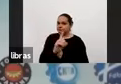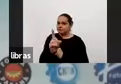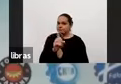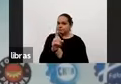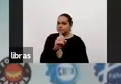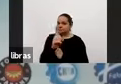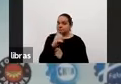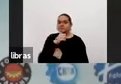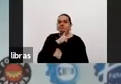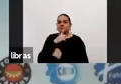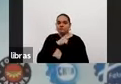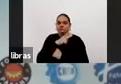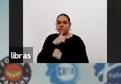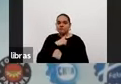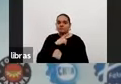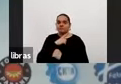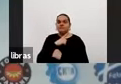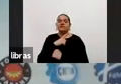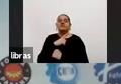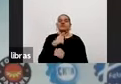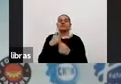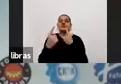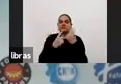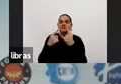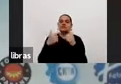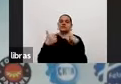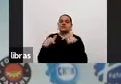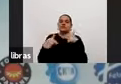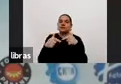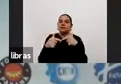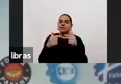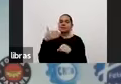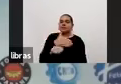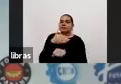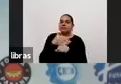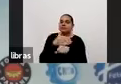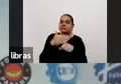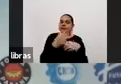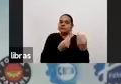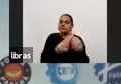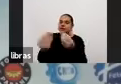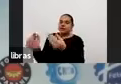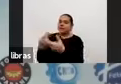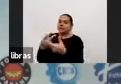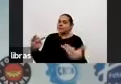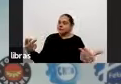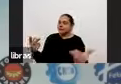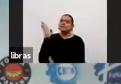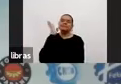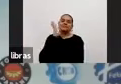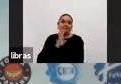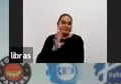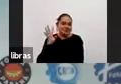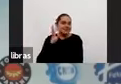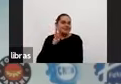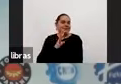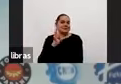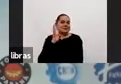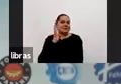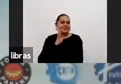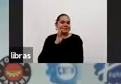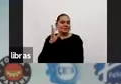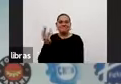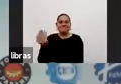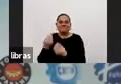entrevista de trabalhadores participando, têm imagens da entrega, não dá para perder. É muito bacana. Esse pessoal me enche de